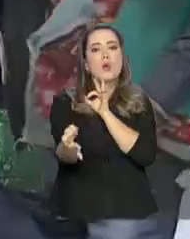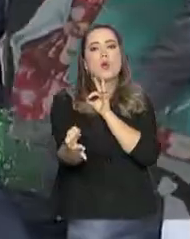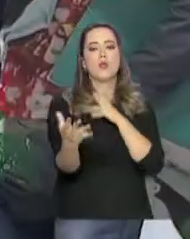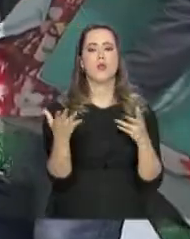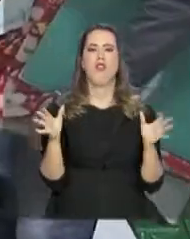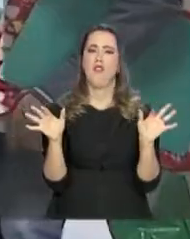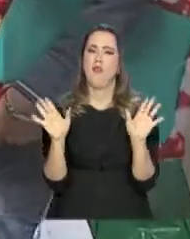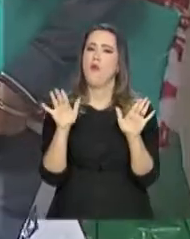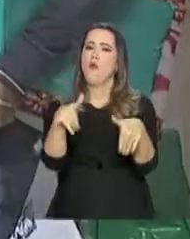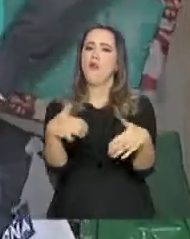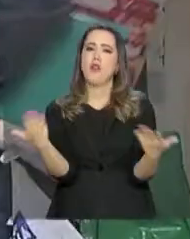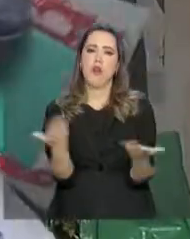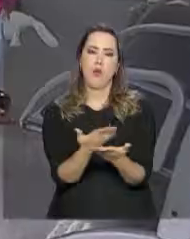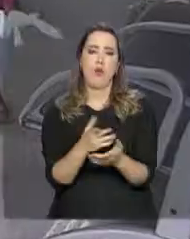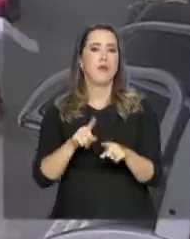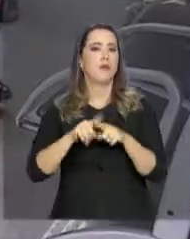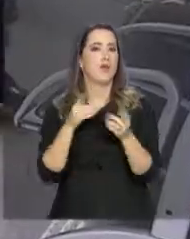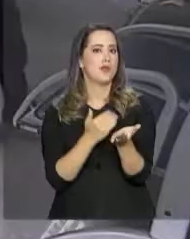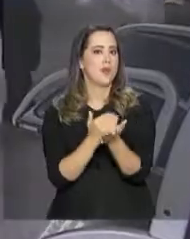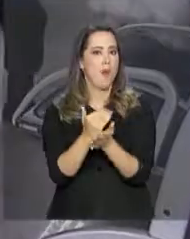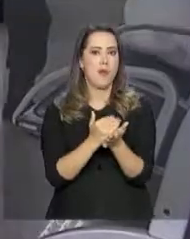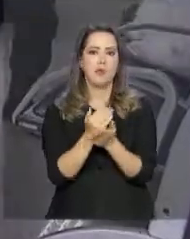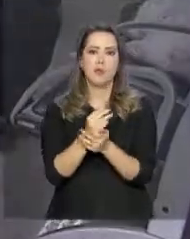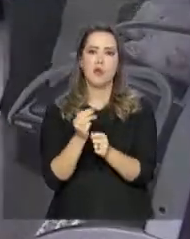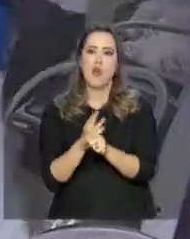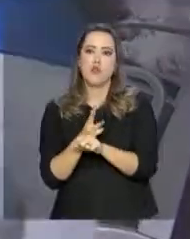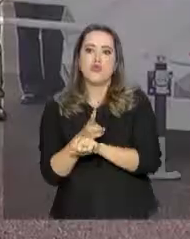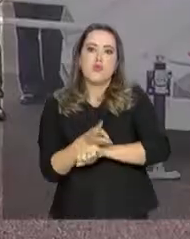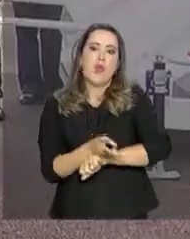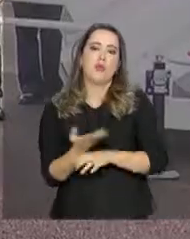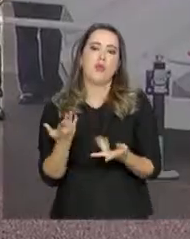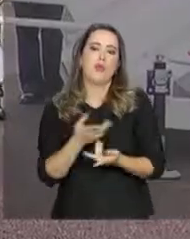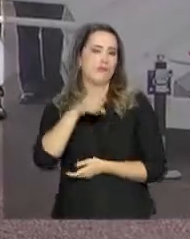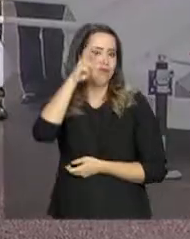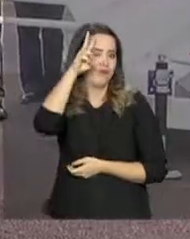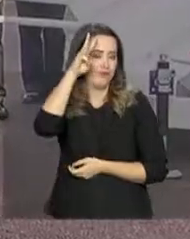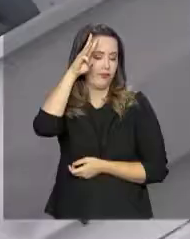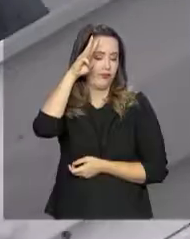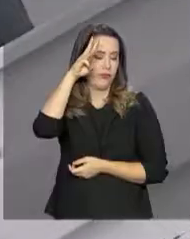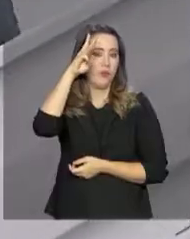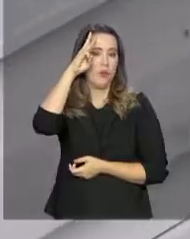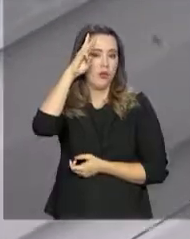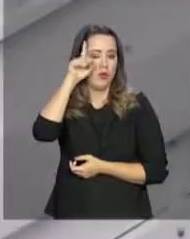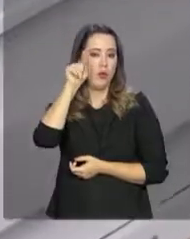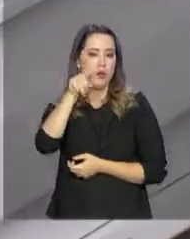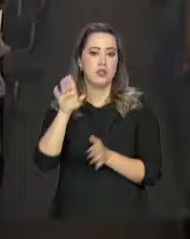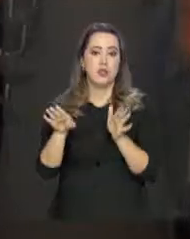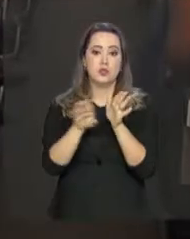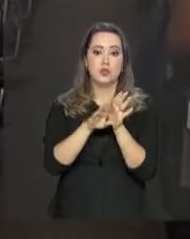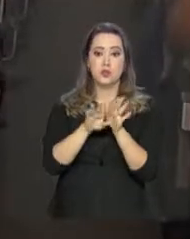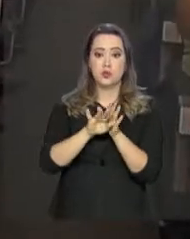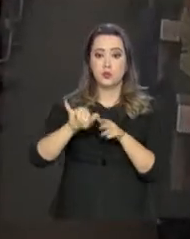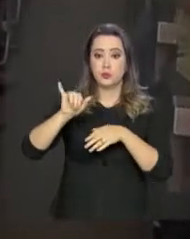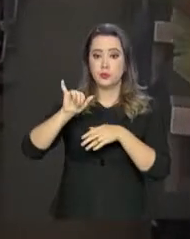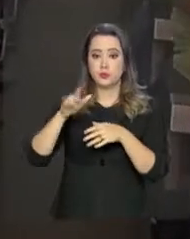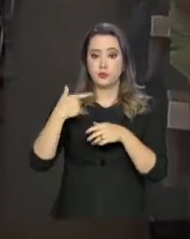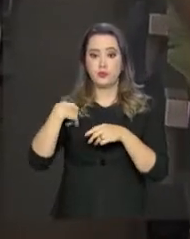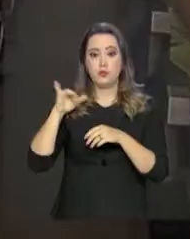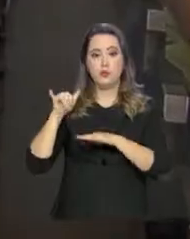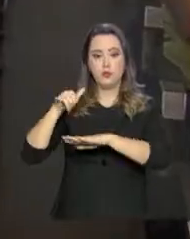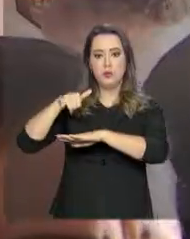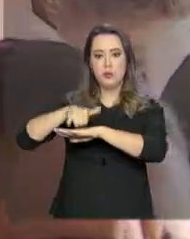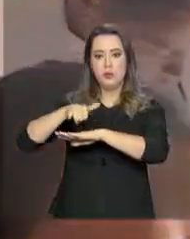ainda na madrugada dessa terça-feira. Os venezuelanos chegaram à base aérea lá de Boa Vista, capital de Roraima, ainda